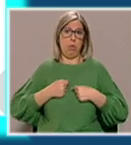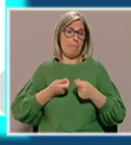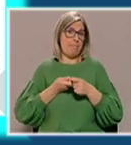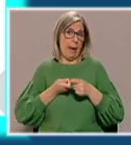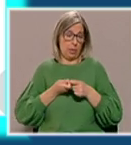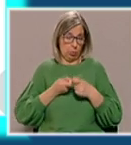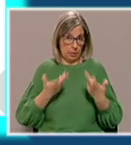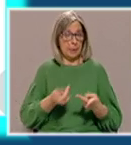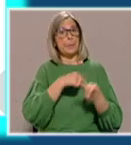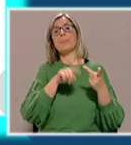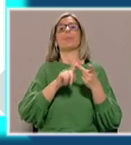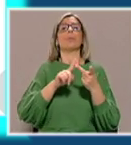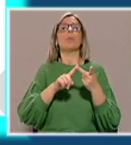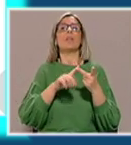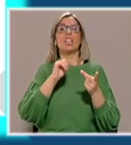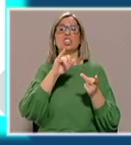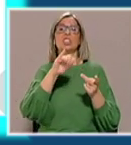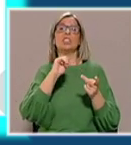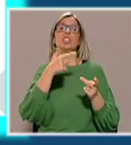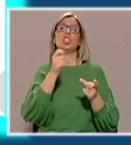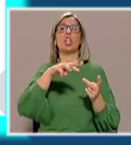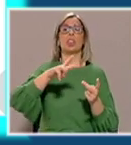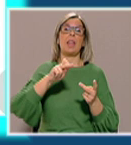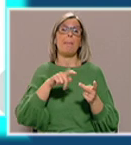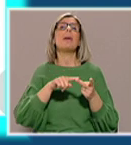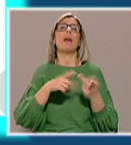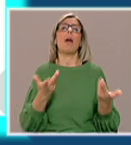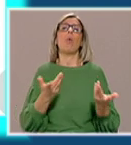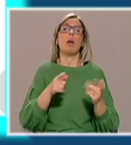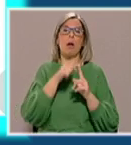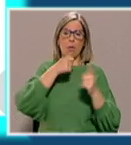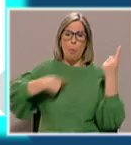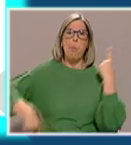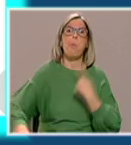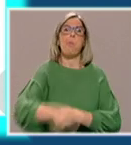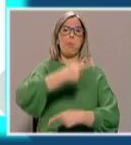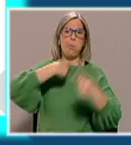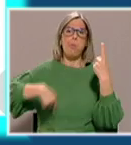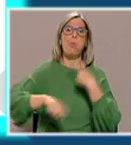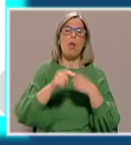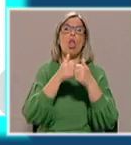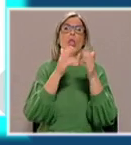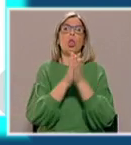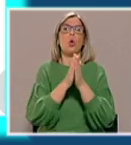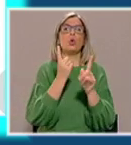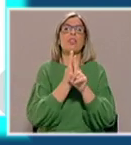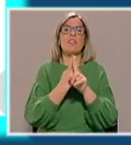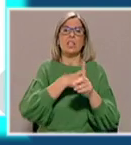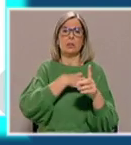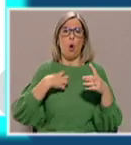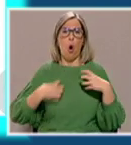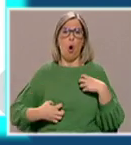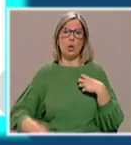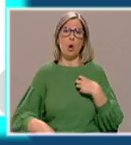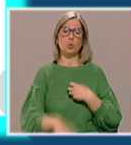circulação sistémica é então o trajeto que o sangue faz entre o coração e os diversos sistemas de órgãos do nosso organismo, ou seja, todas